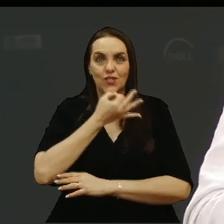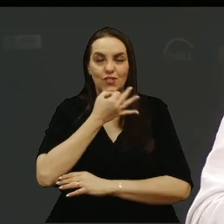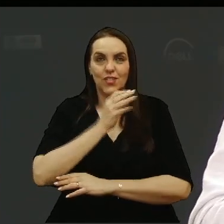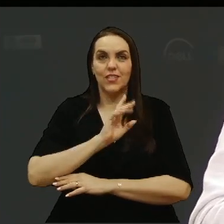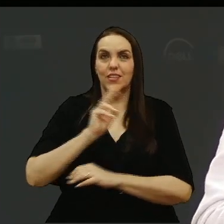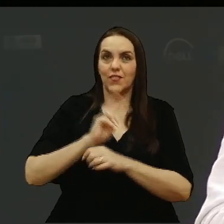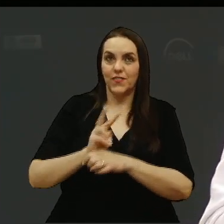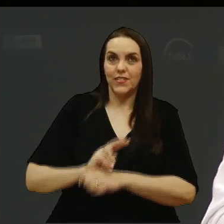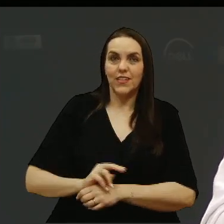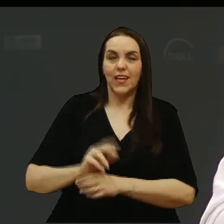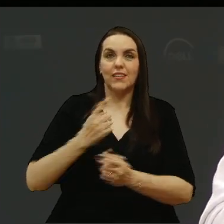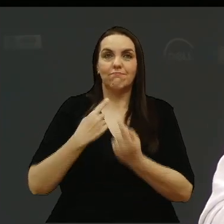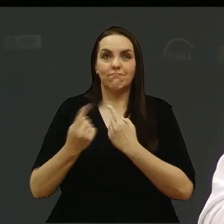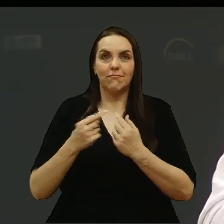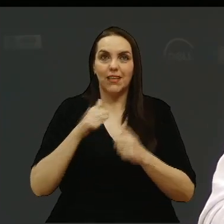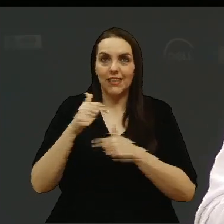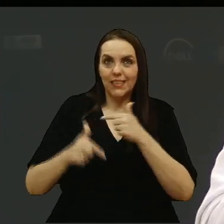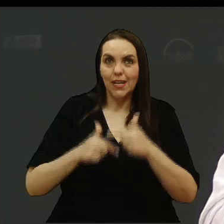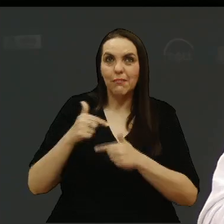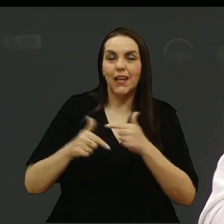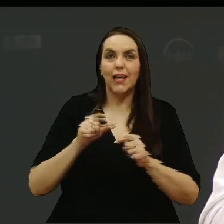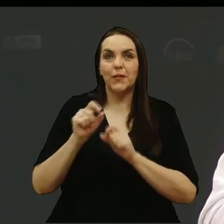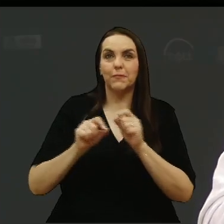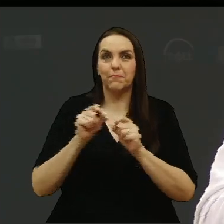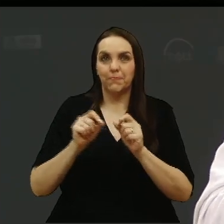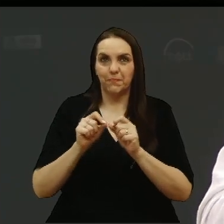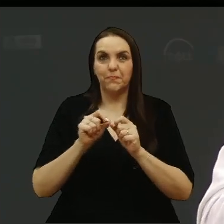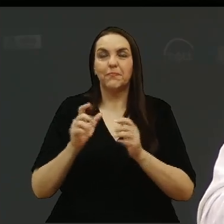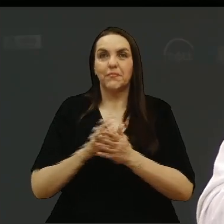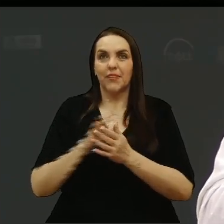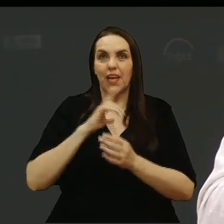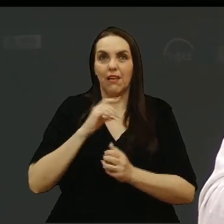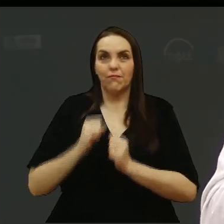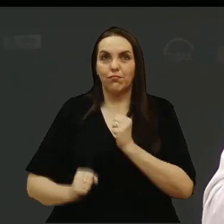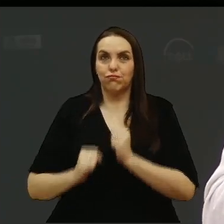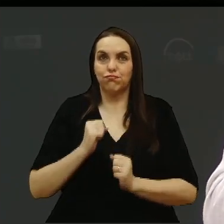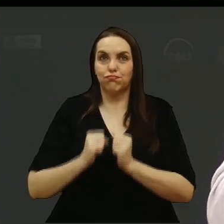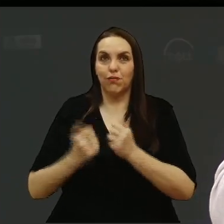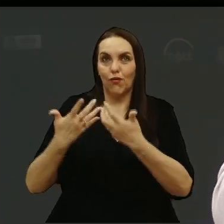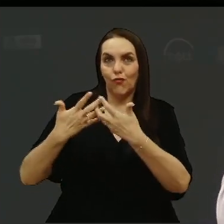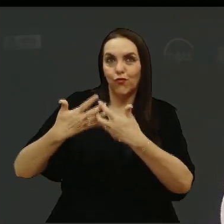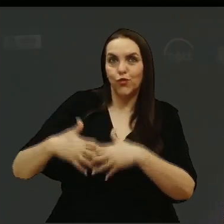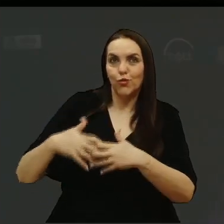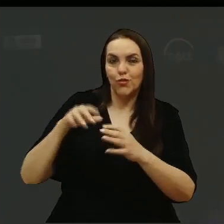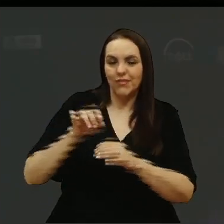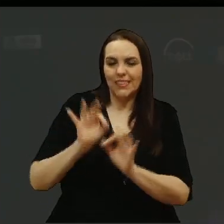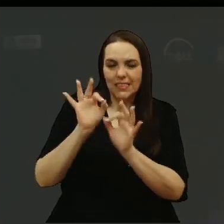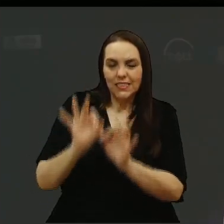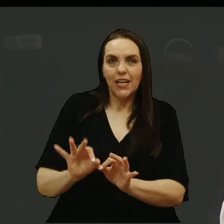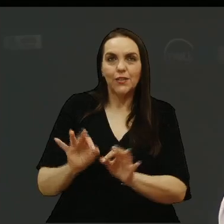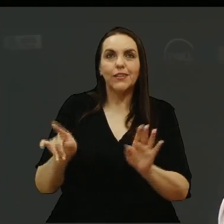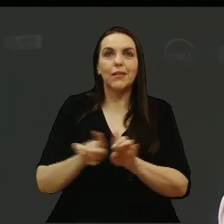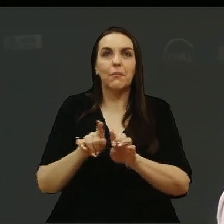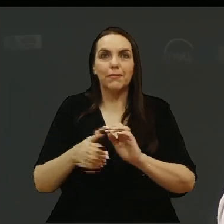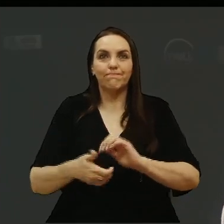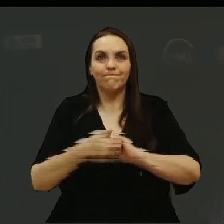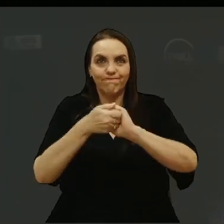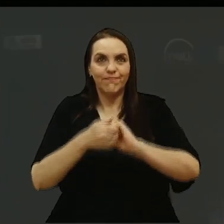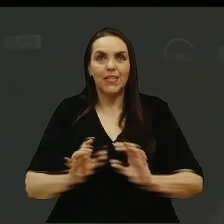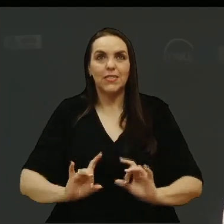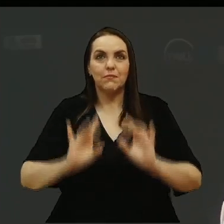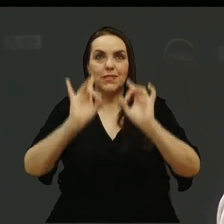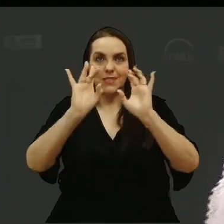trânsito que tanto trabalharam para colocar essa maratona funcionando, mas mais do que isso, um cumprimento especial ao